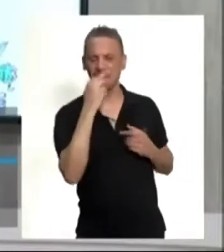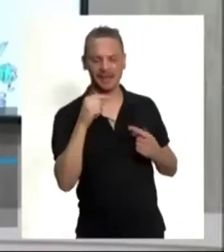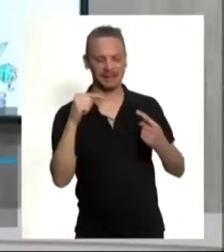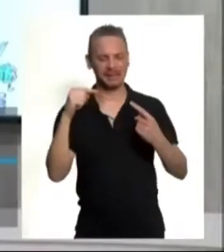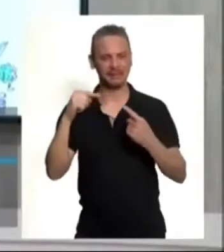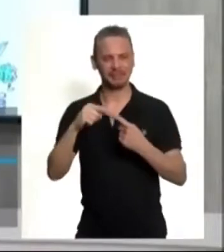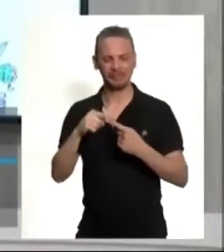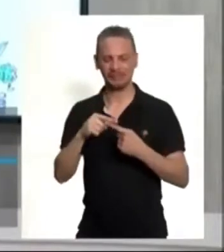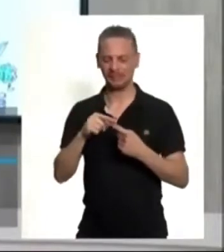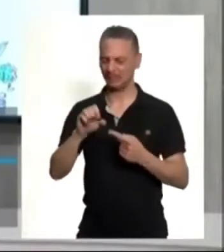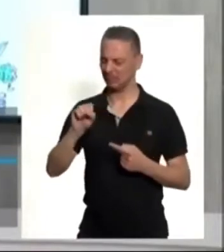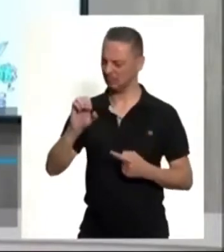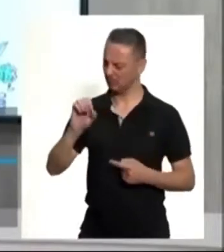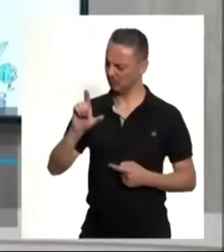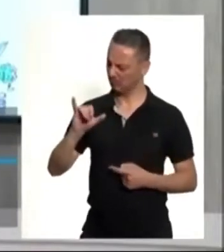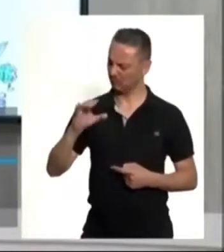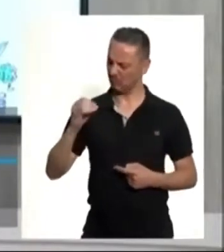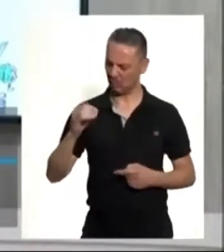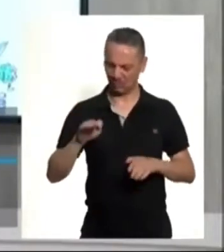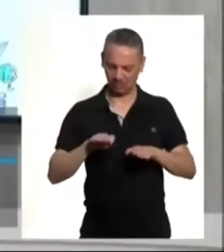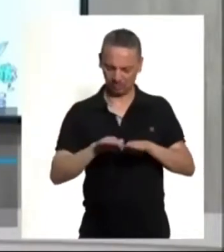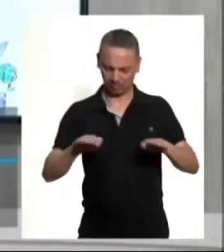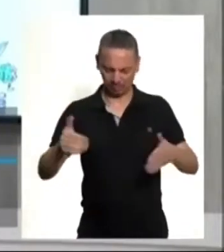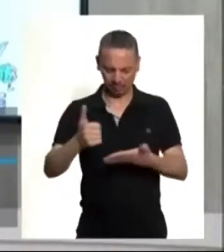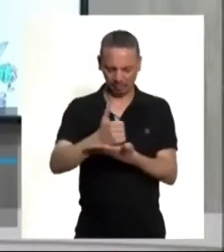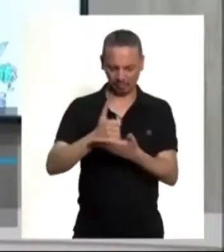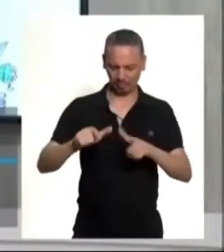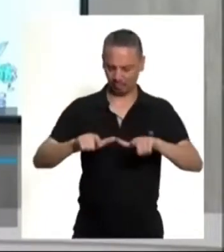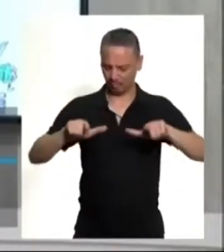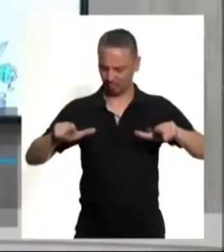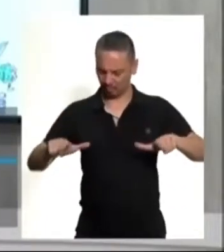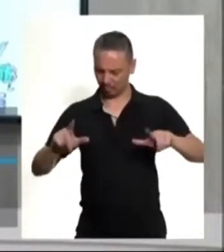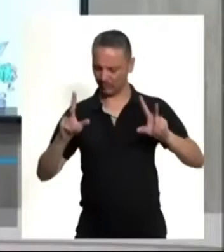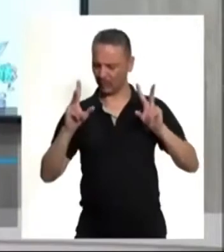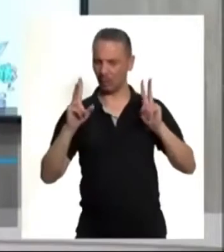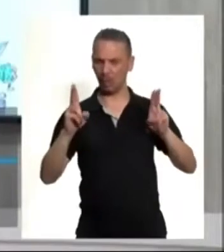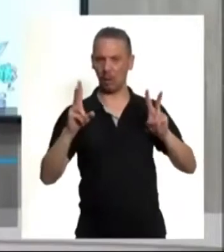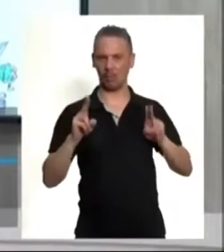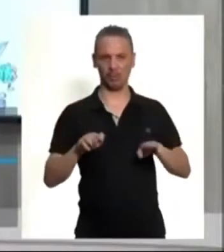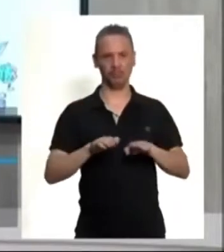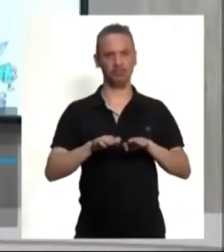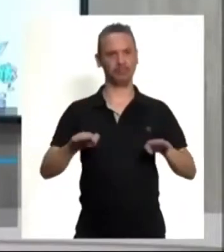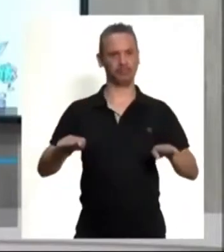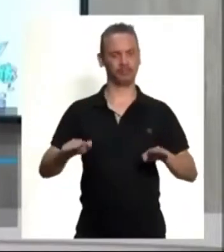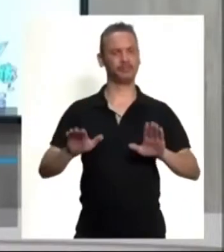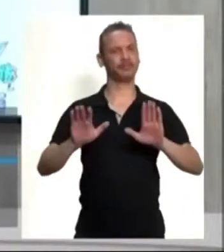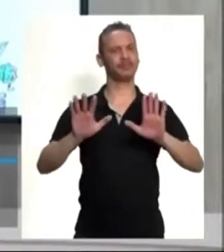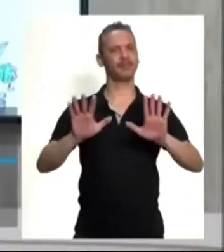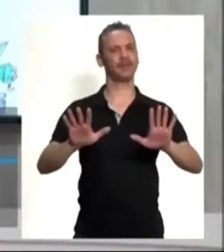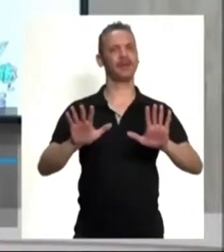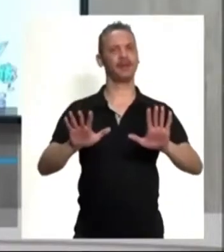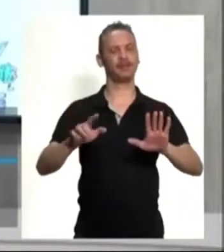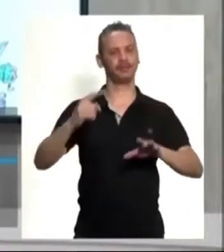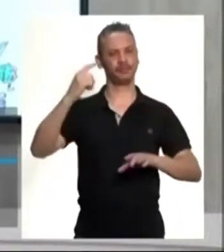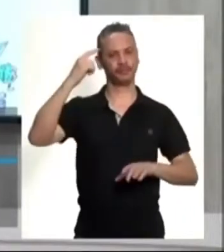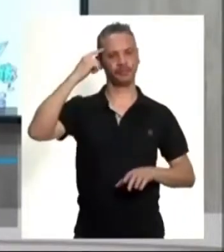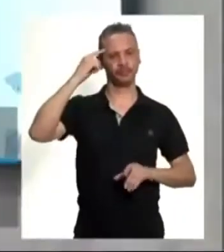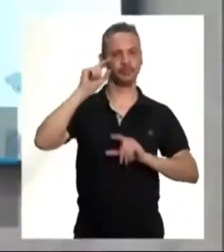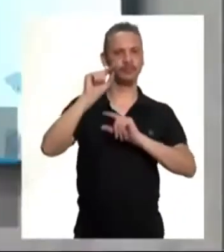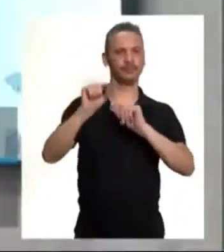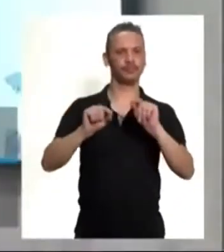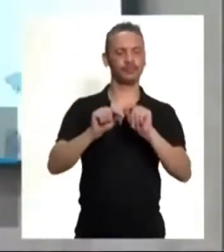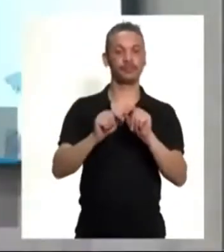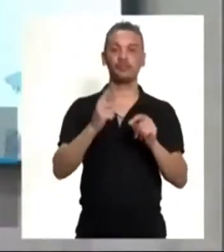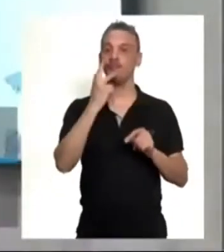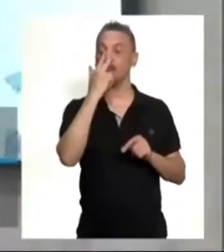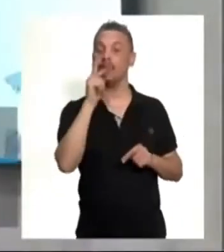são sólidos com bases poligonais idênticas em planos paralelos. Galera, prisma quer dizer